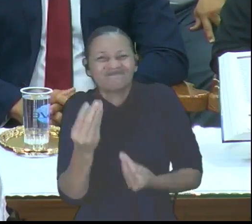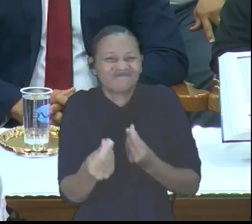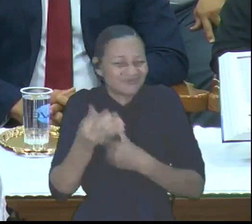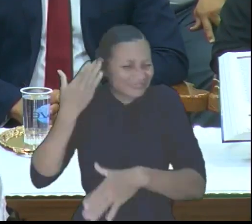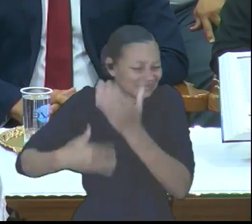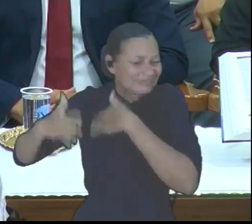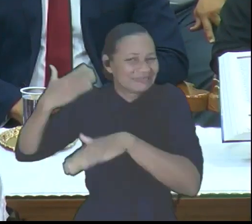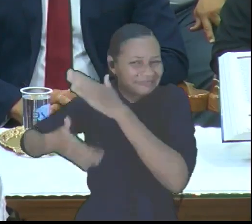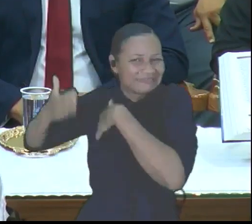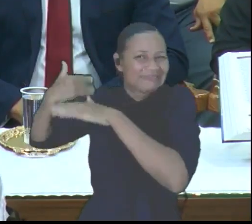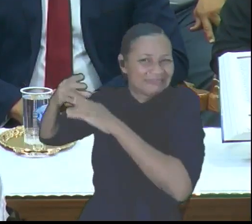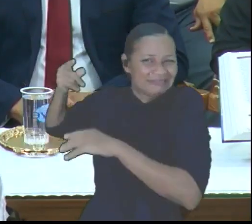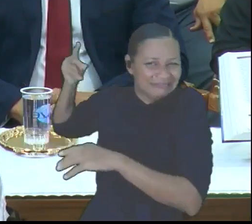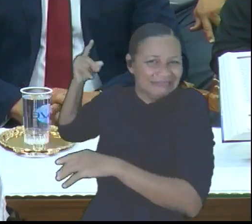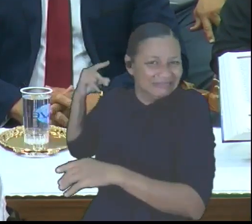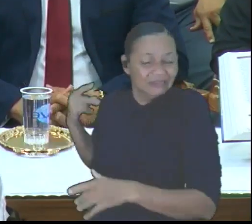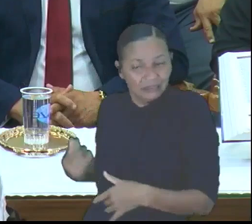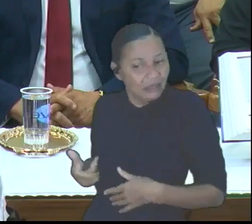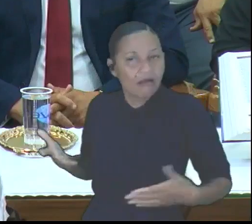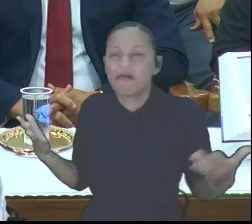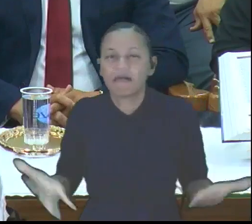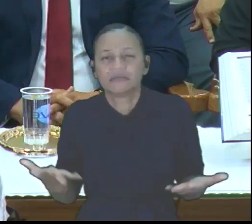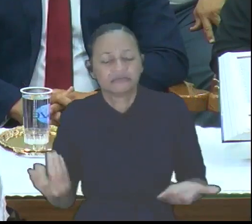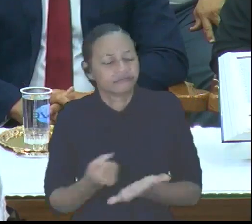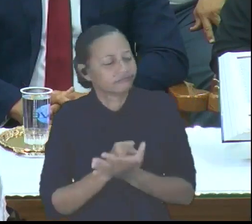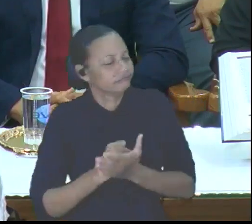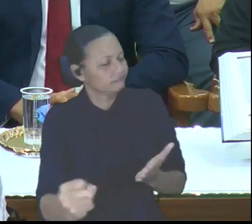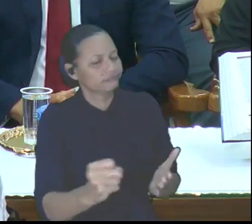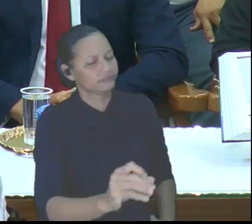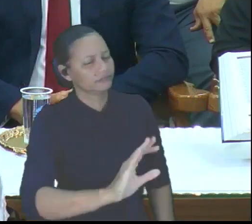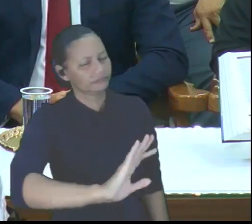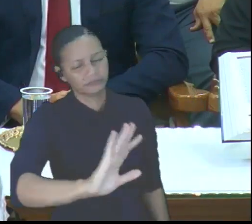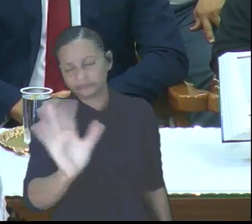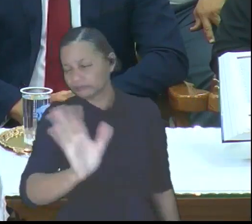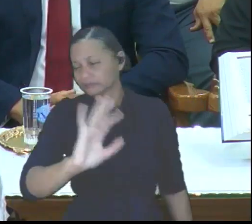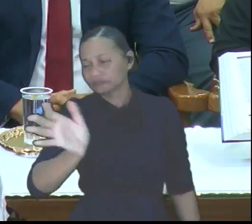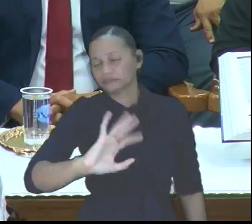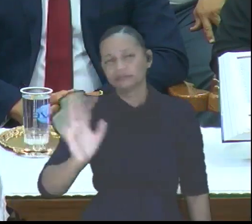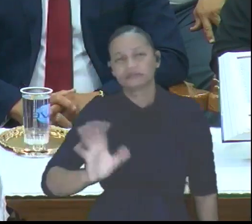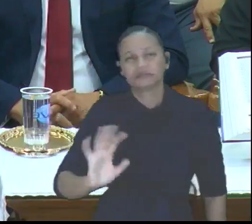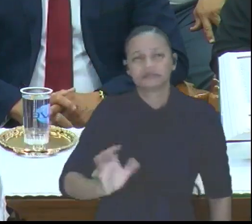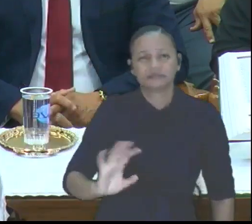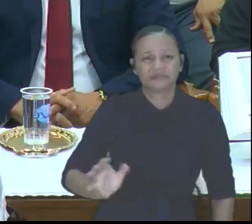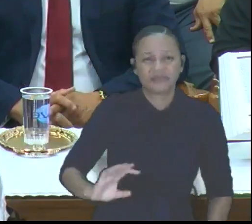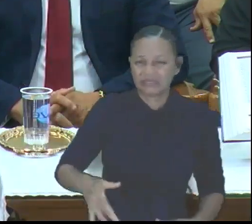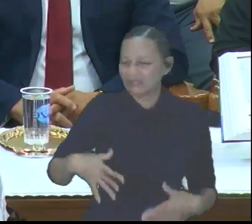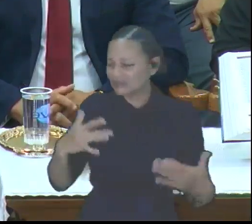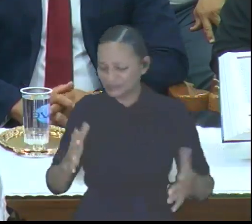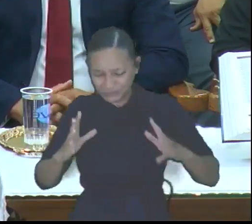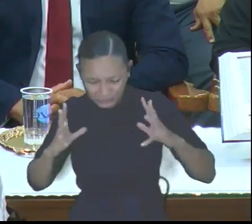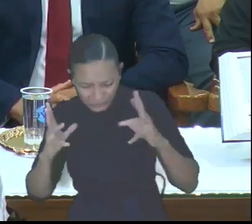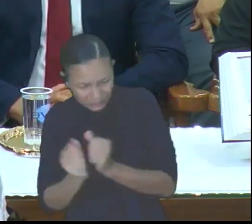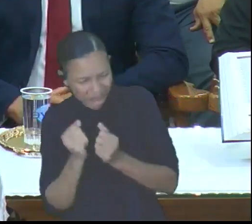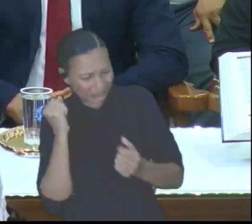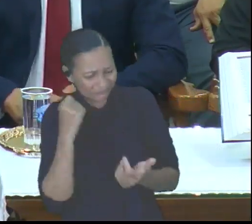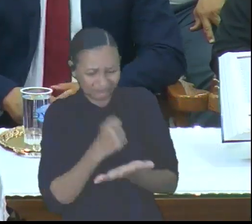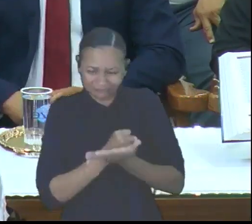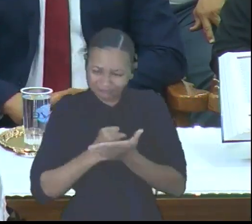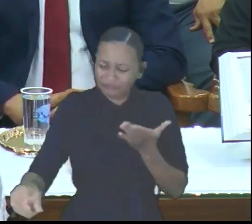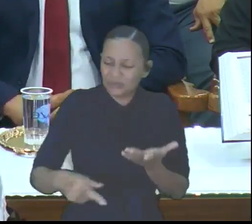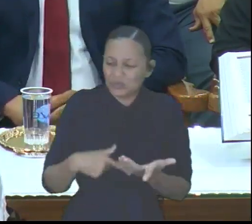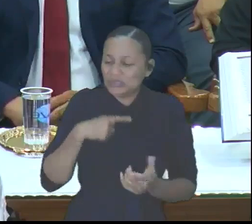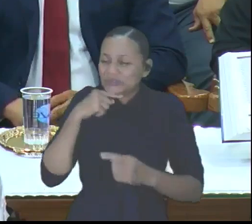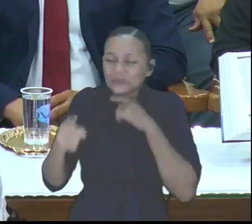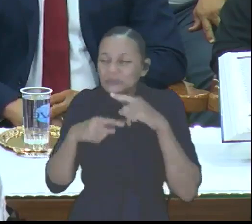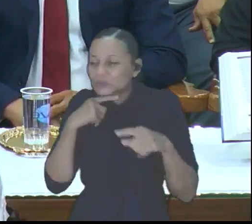do passado. Agora não tem mais jeito, agora já foi. Agora já está tudo perdido, agora não tem